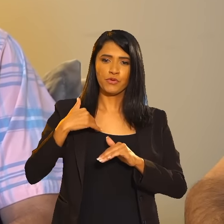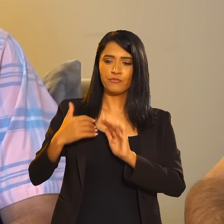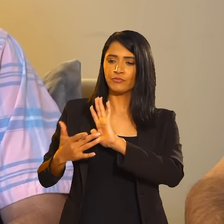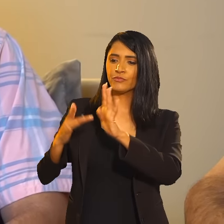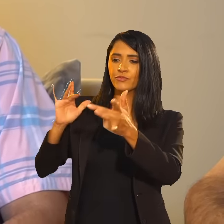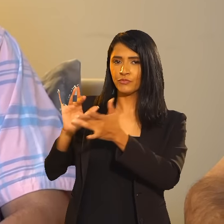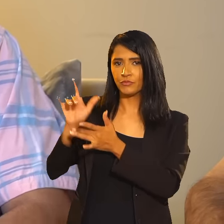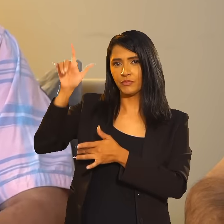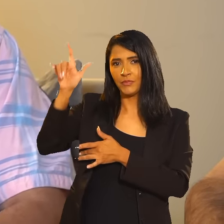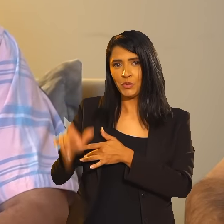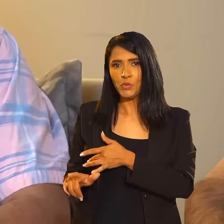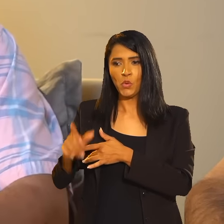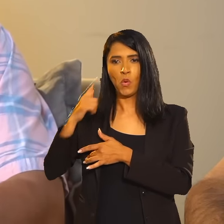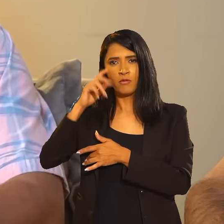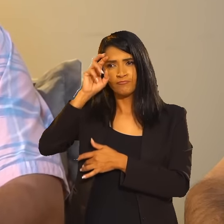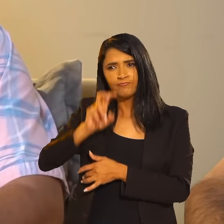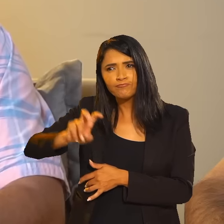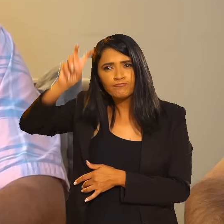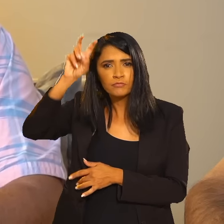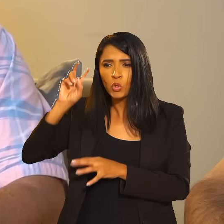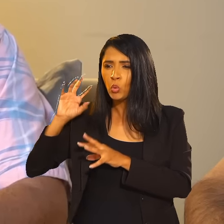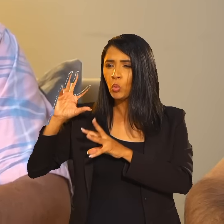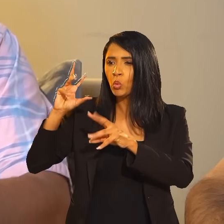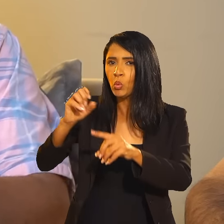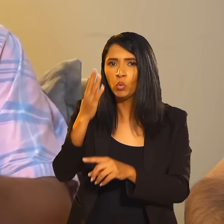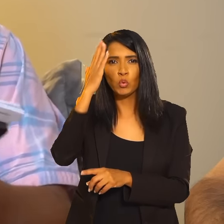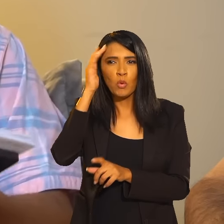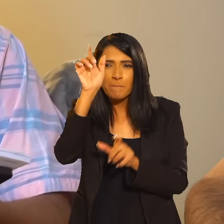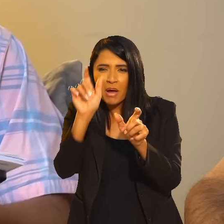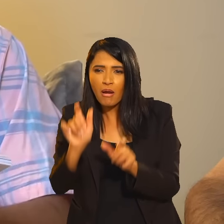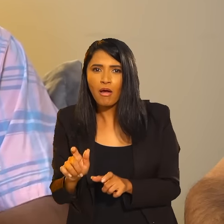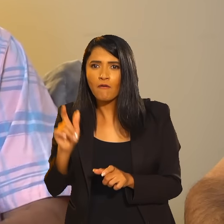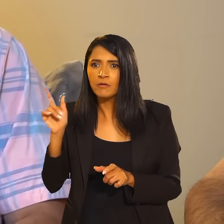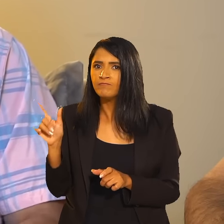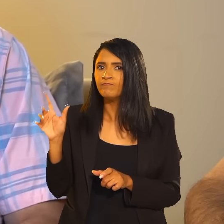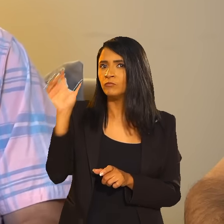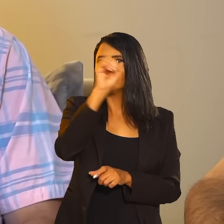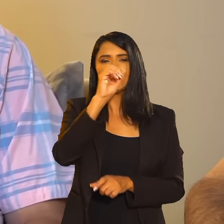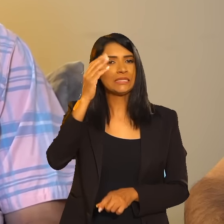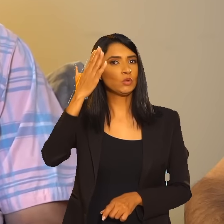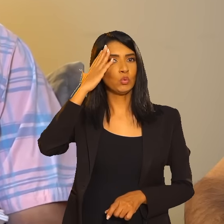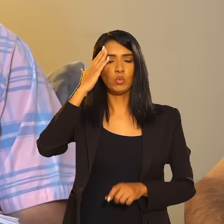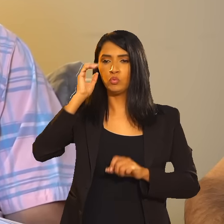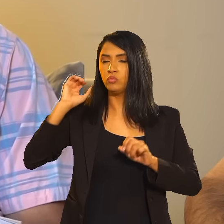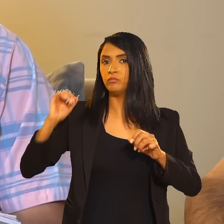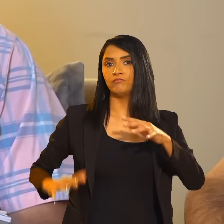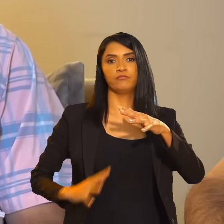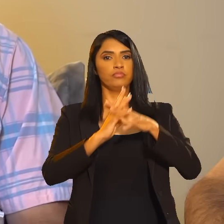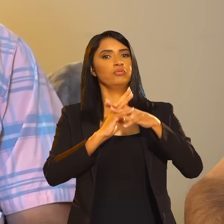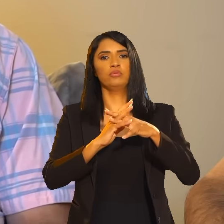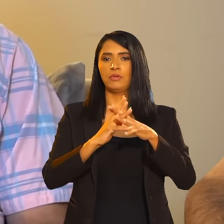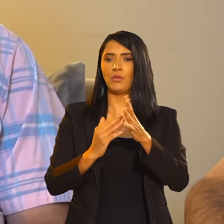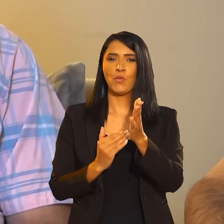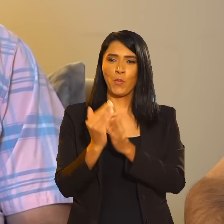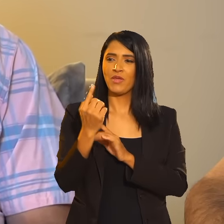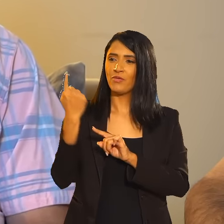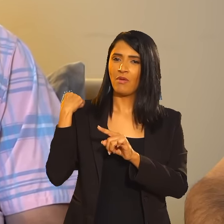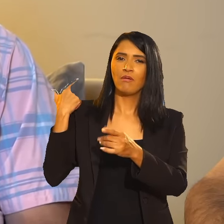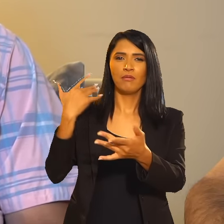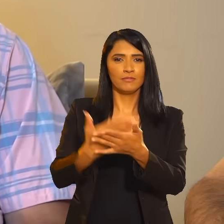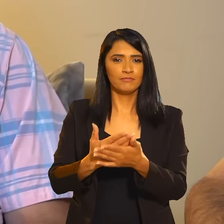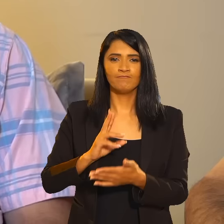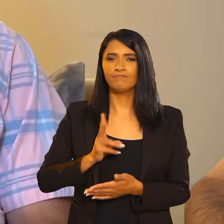comigo que Jesus, ele é autor de toda a sabedoria, ele conhece todas as palavras, ele sabe de tudo desde o início,